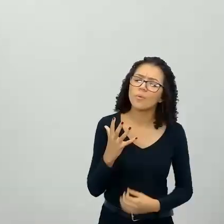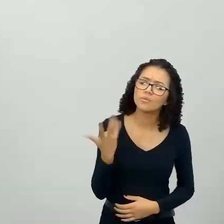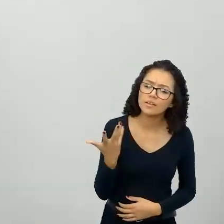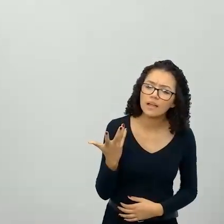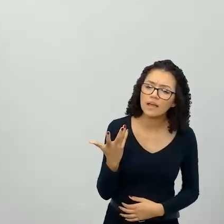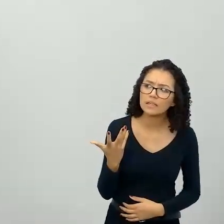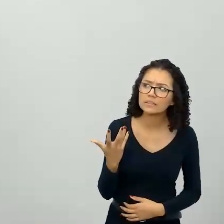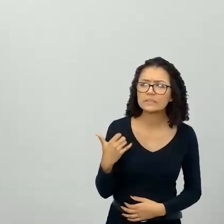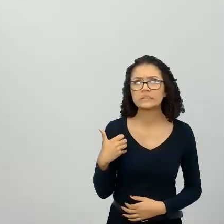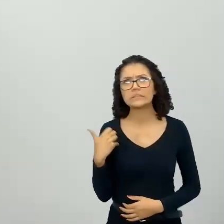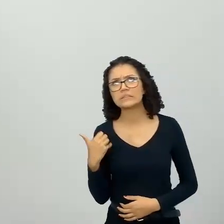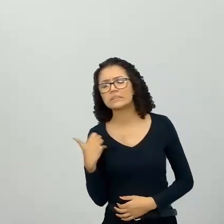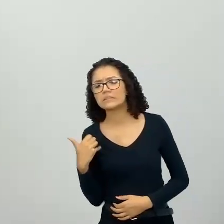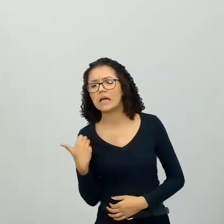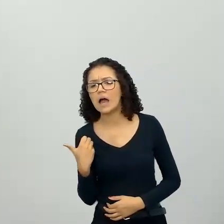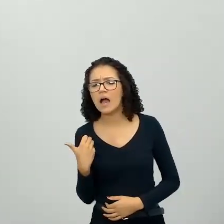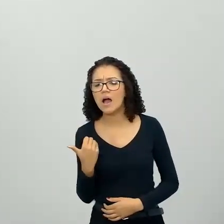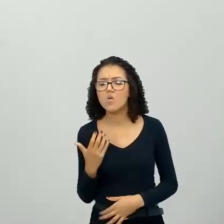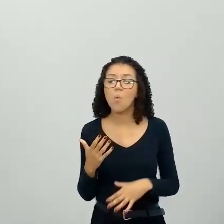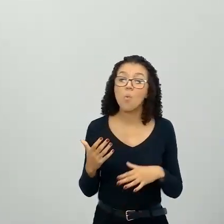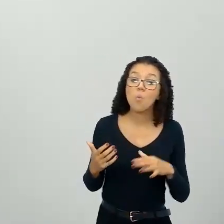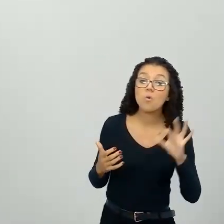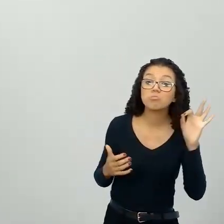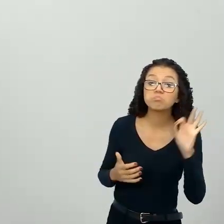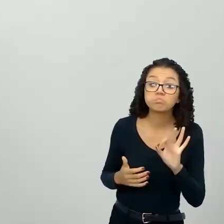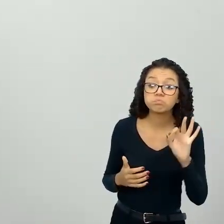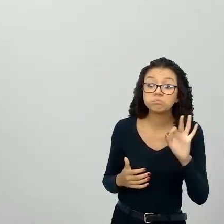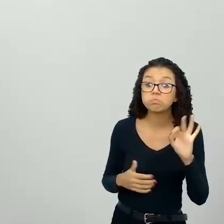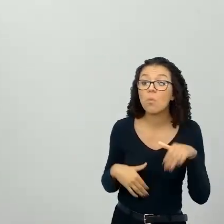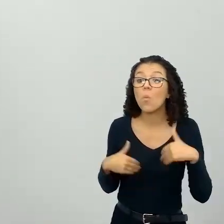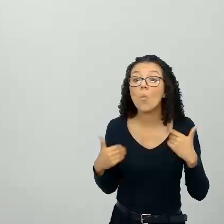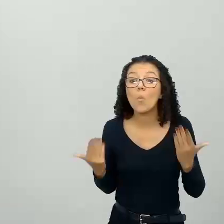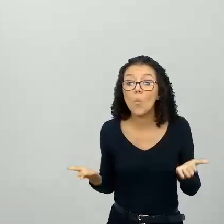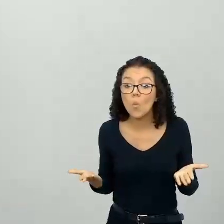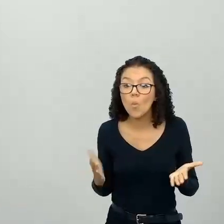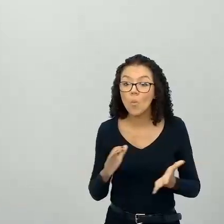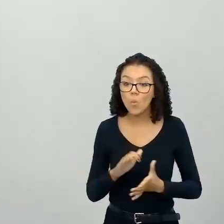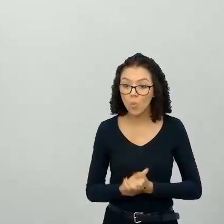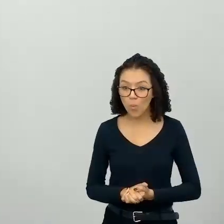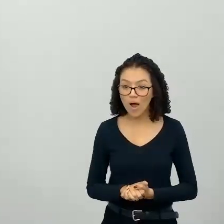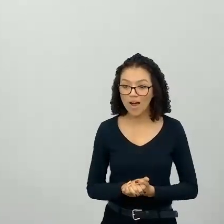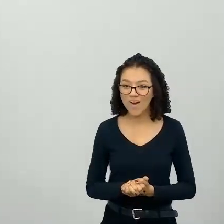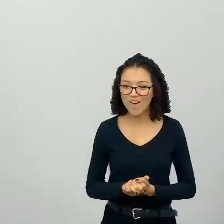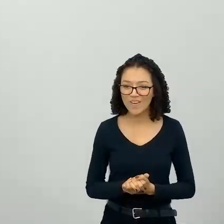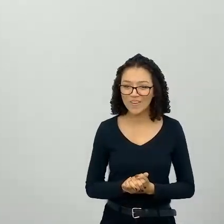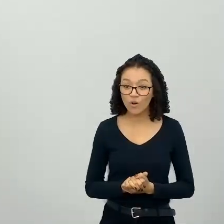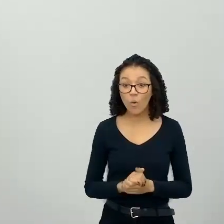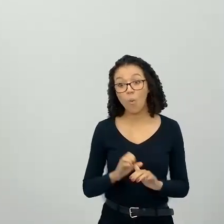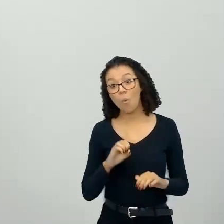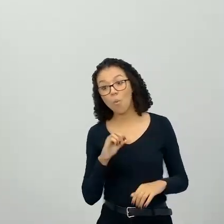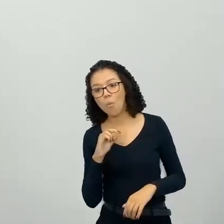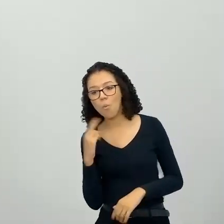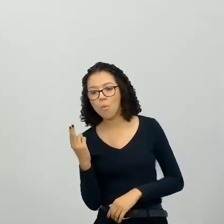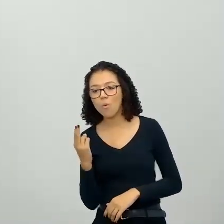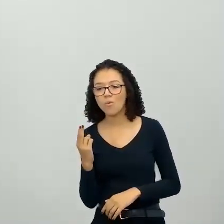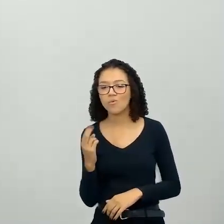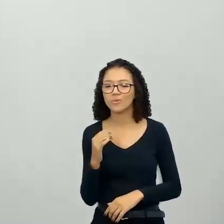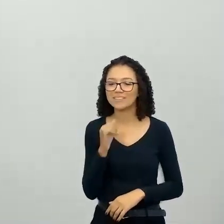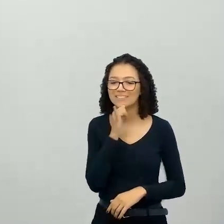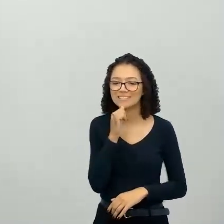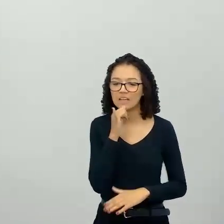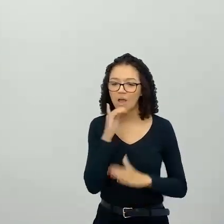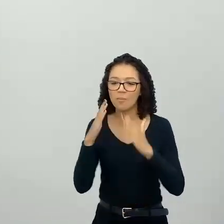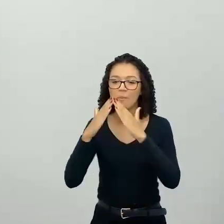estudantes, né? Qual o percentual desse estudante tem uma situação econômica vulnerável, né? E são